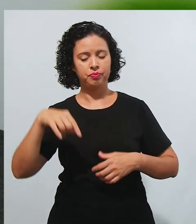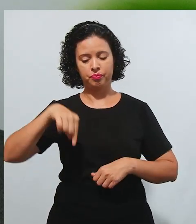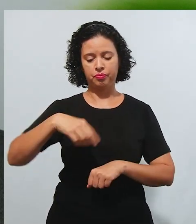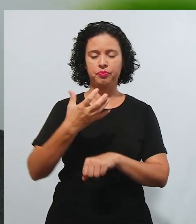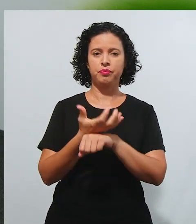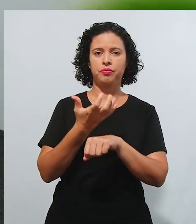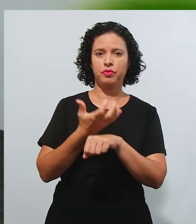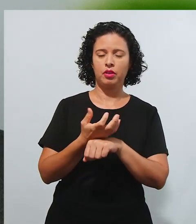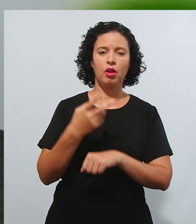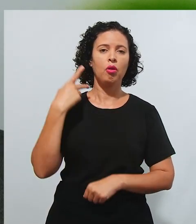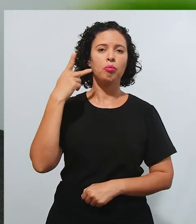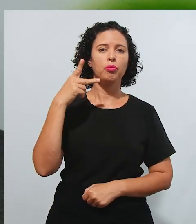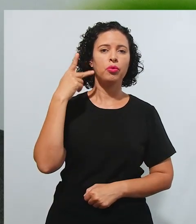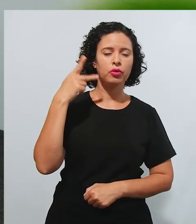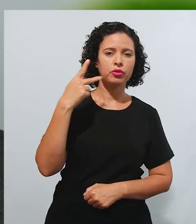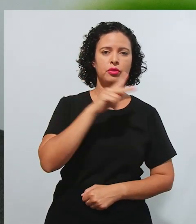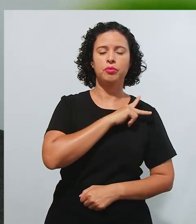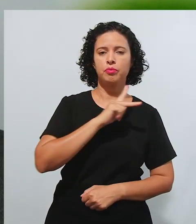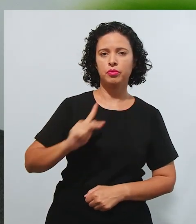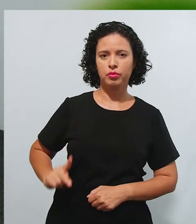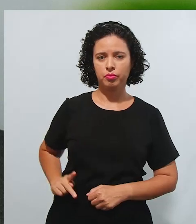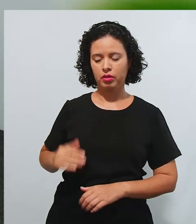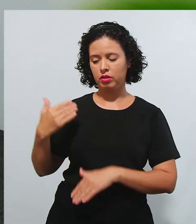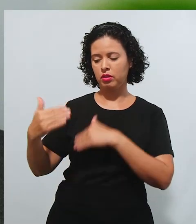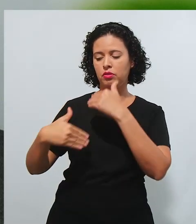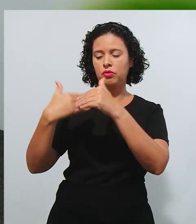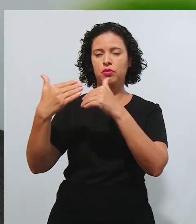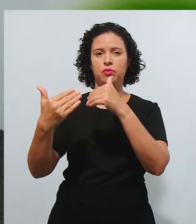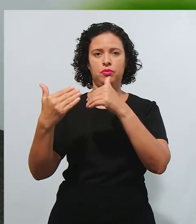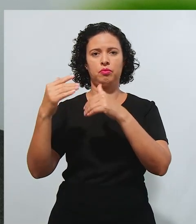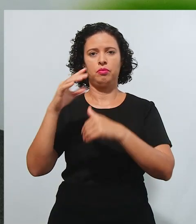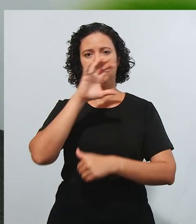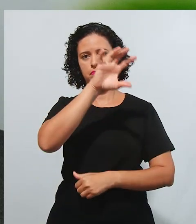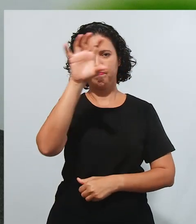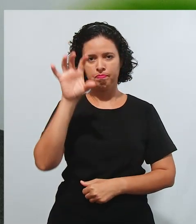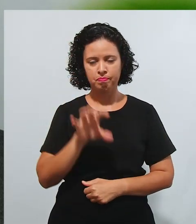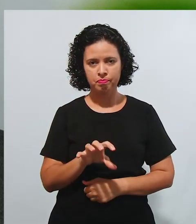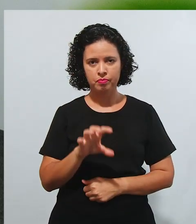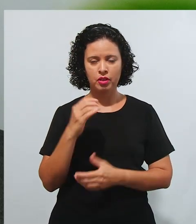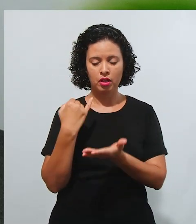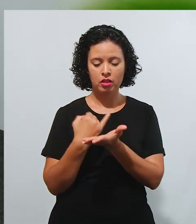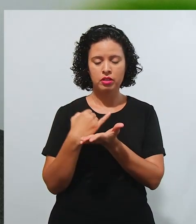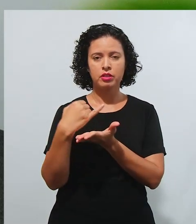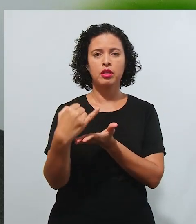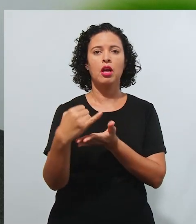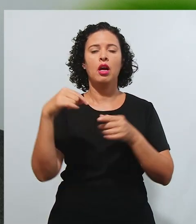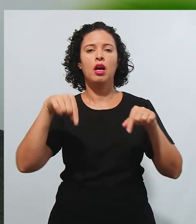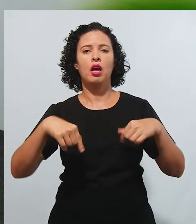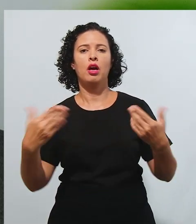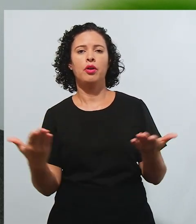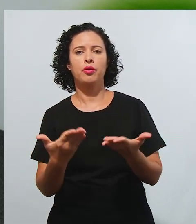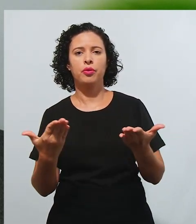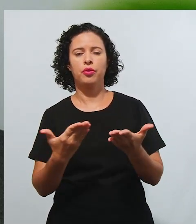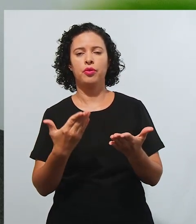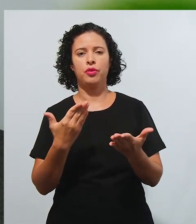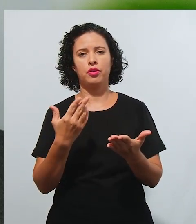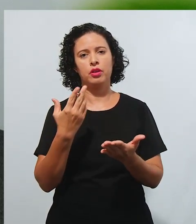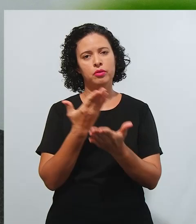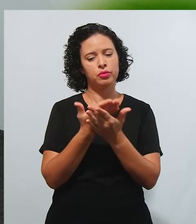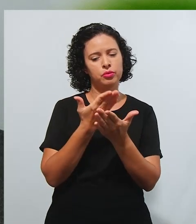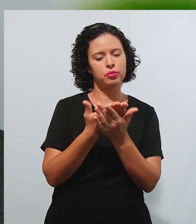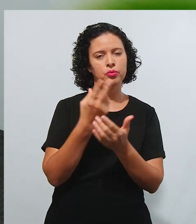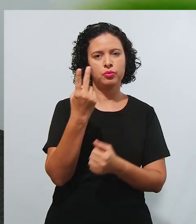essa é a disciplina de Políticas Públicas e Desenvolvimento Regional. Inicia-se agora a nossa segunda aula